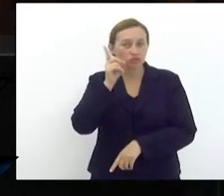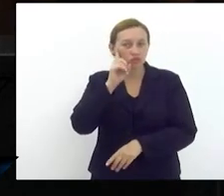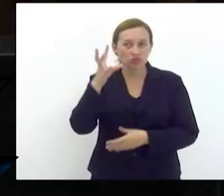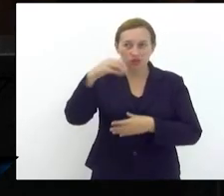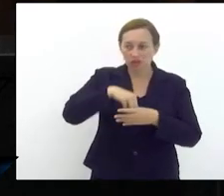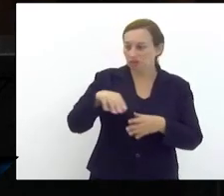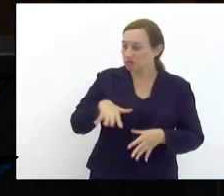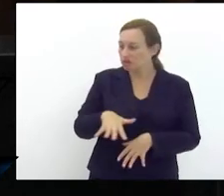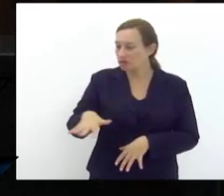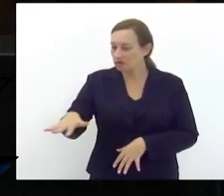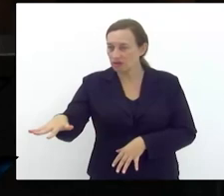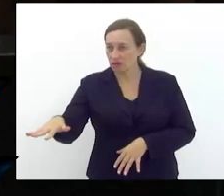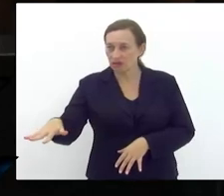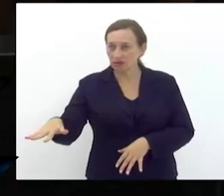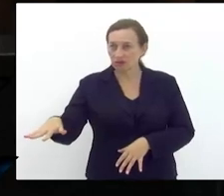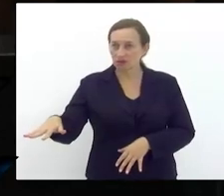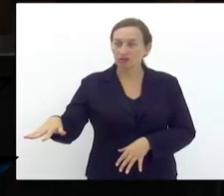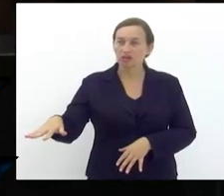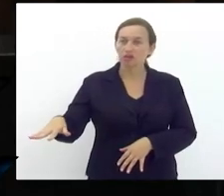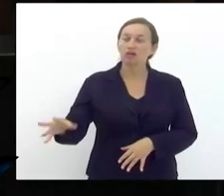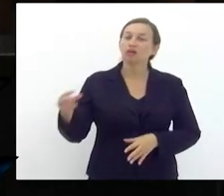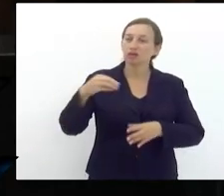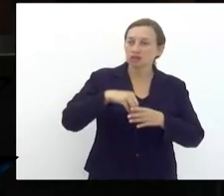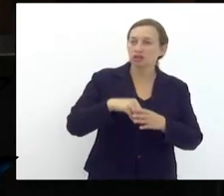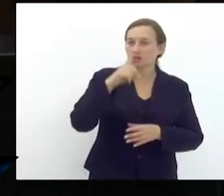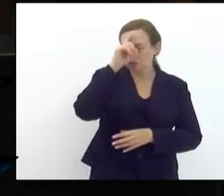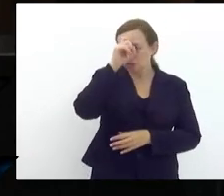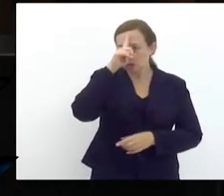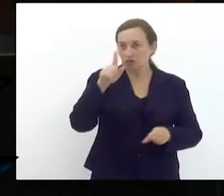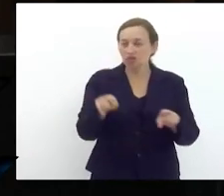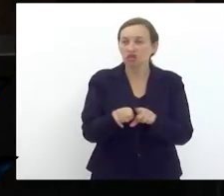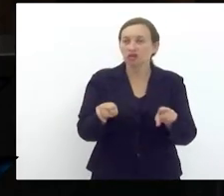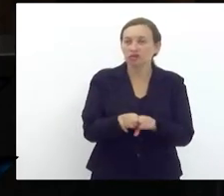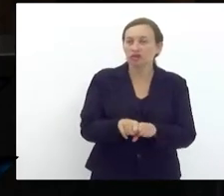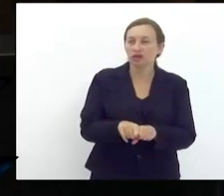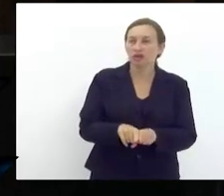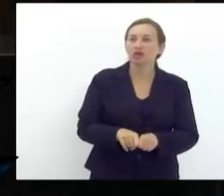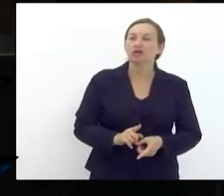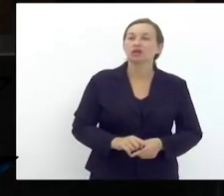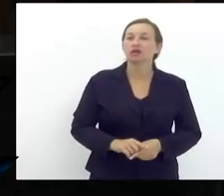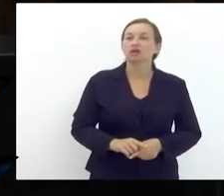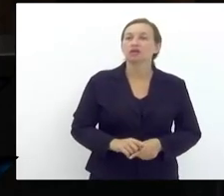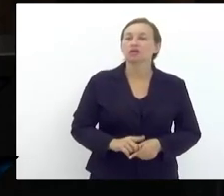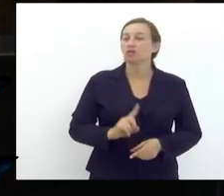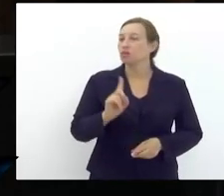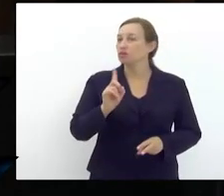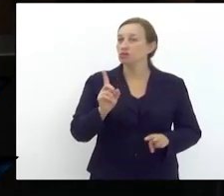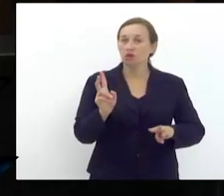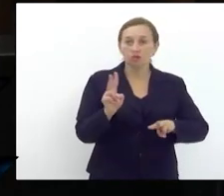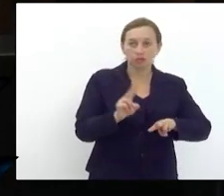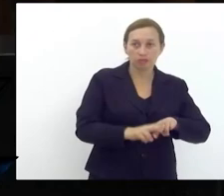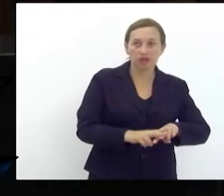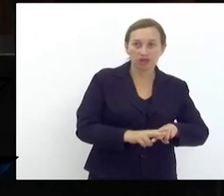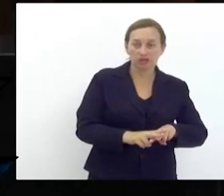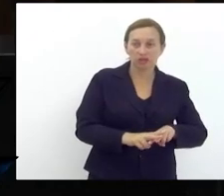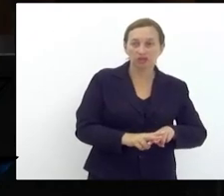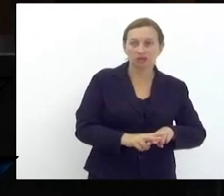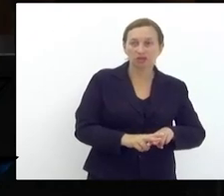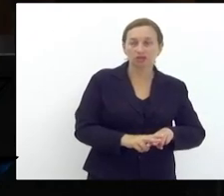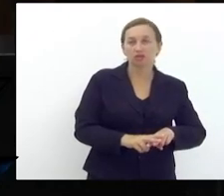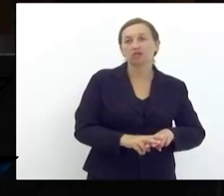e da Periferia dentro também dos hospitais então o racismo e também quando não encarcera com a política